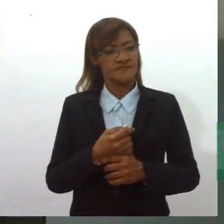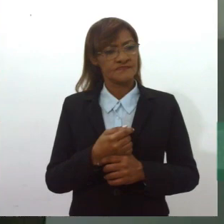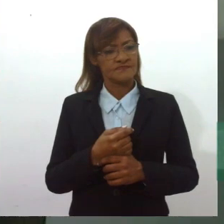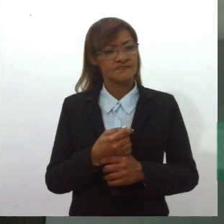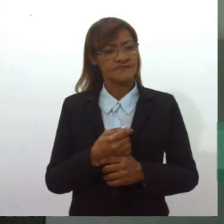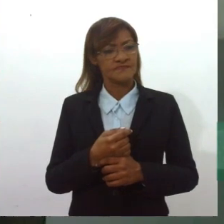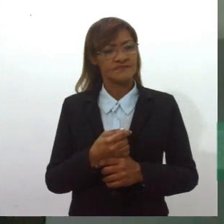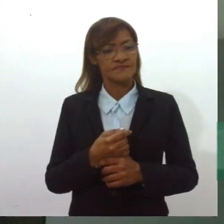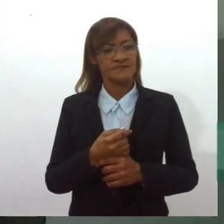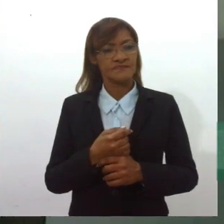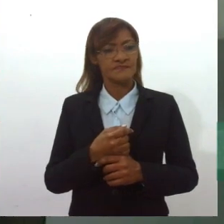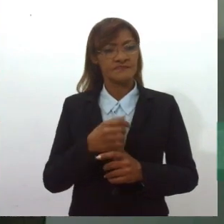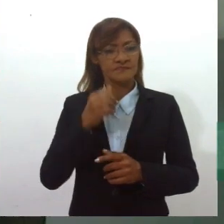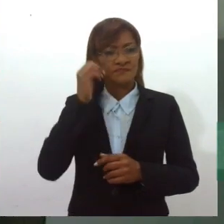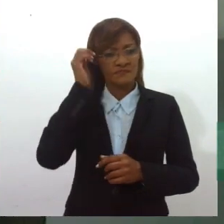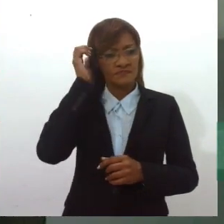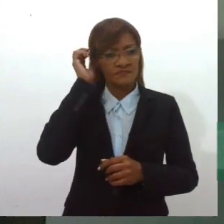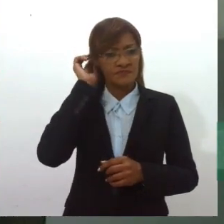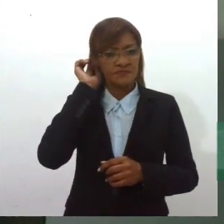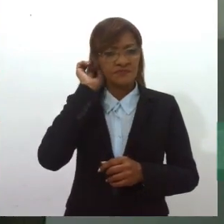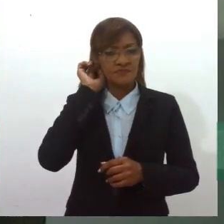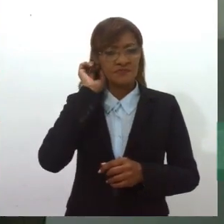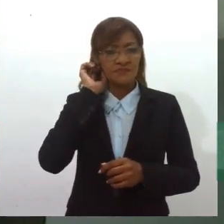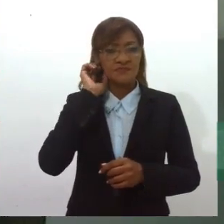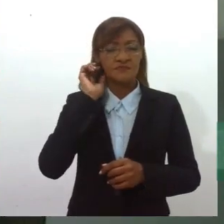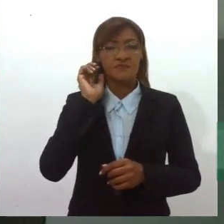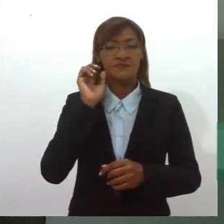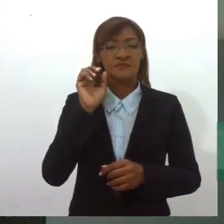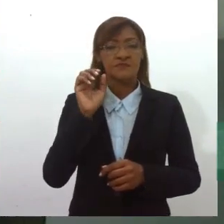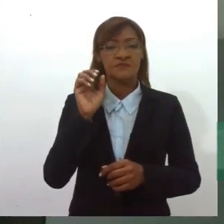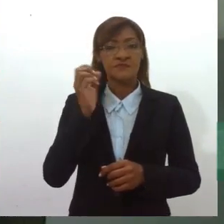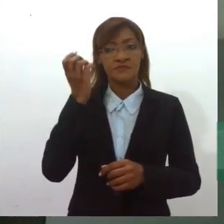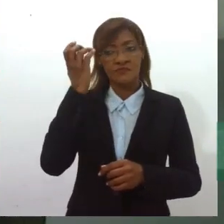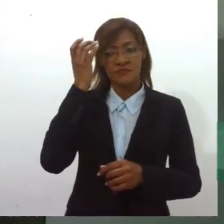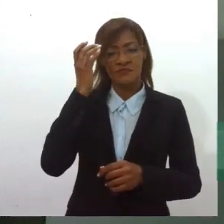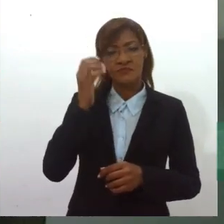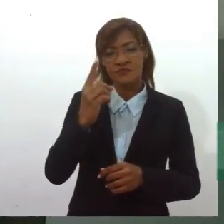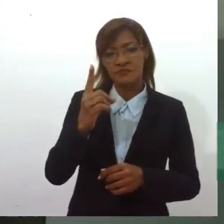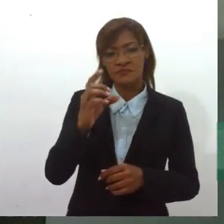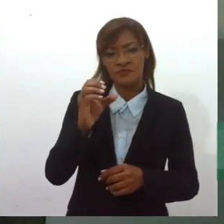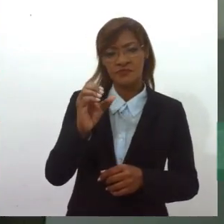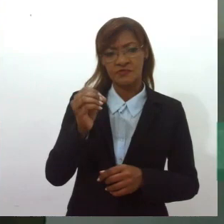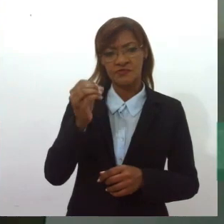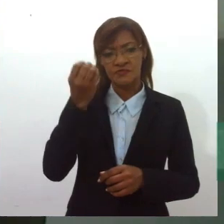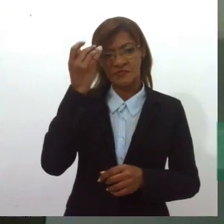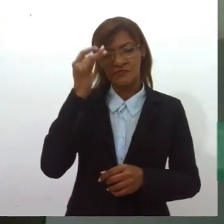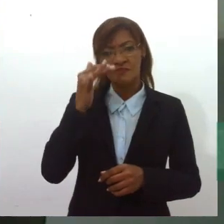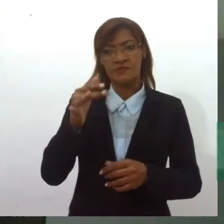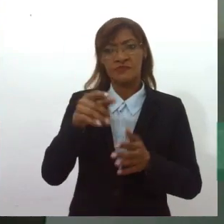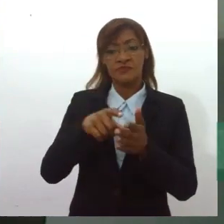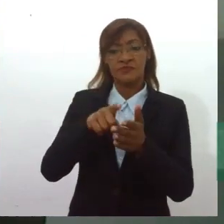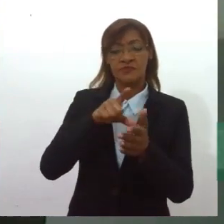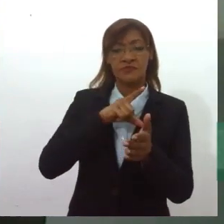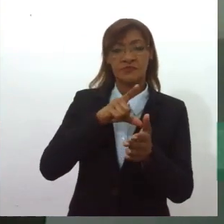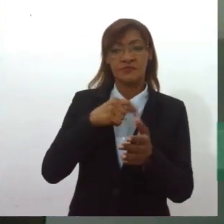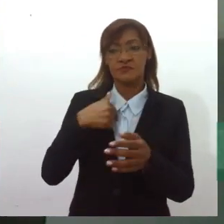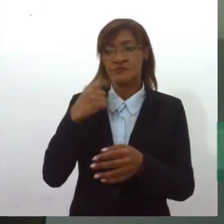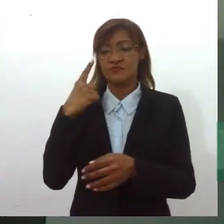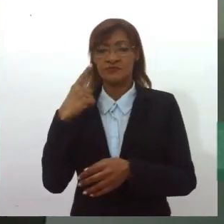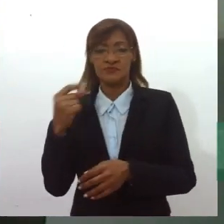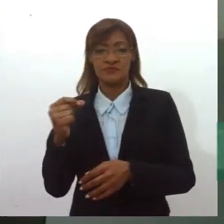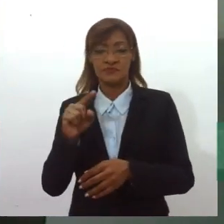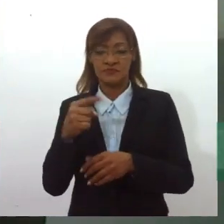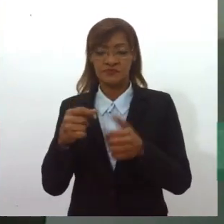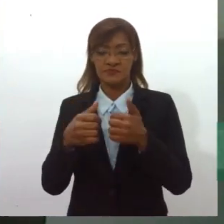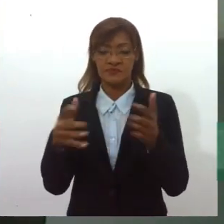né ele foi inaugurado 10 dias eu saí 10 dias antes dele ser inaugurado